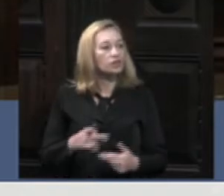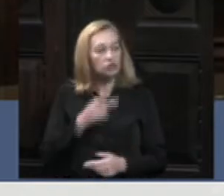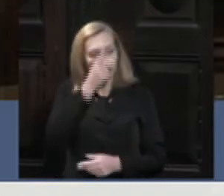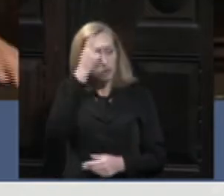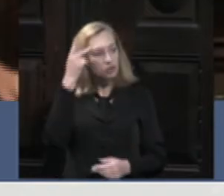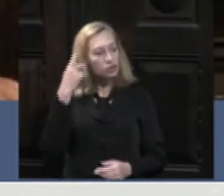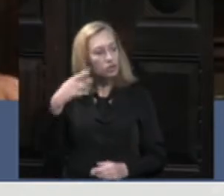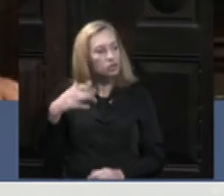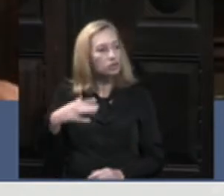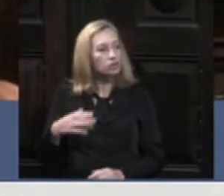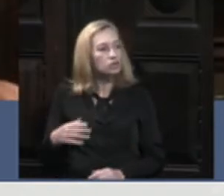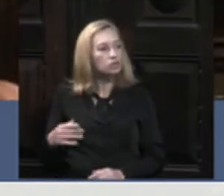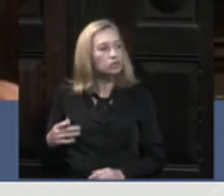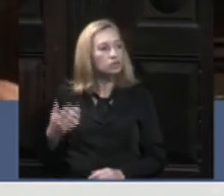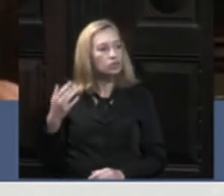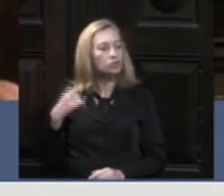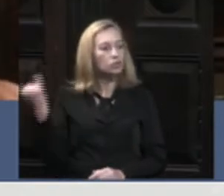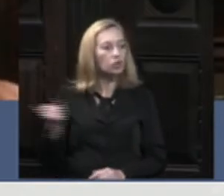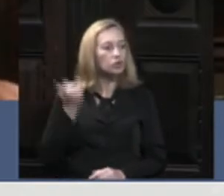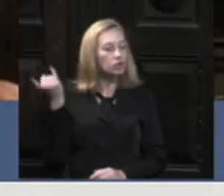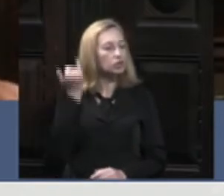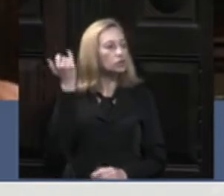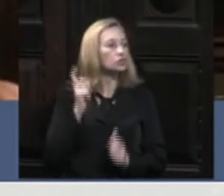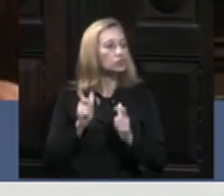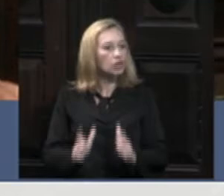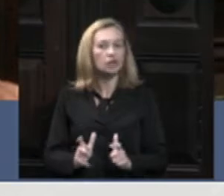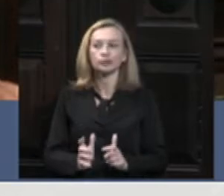marcantes nesse debate.